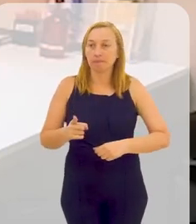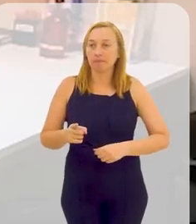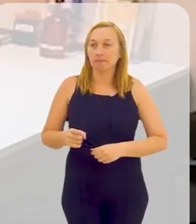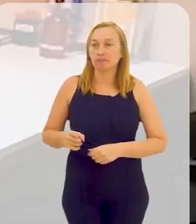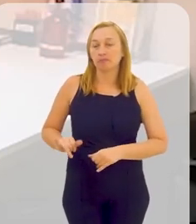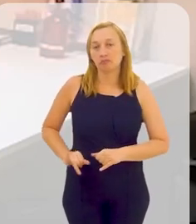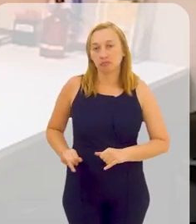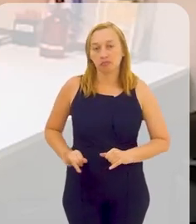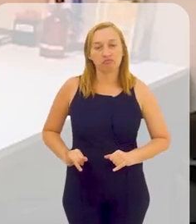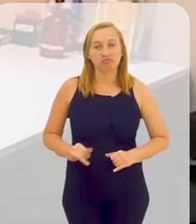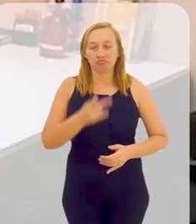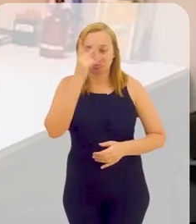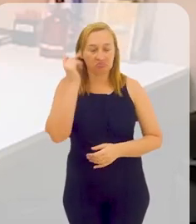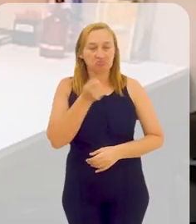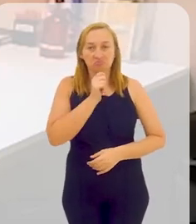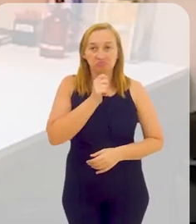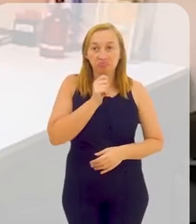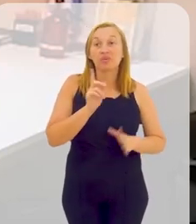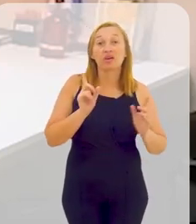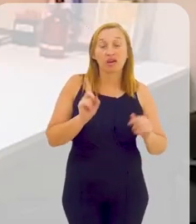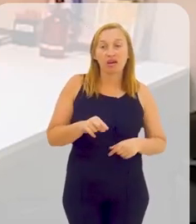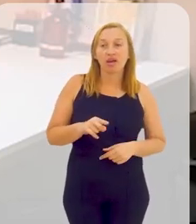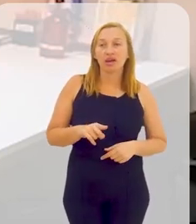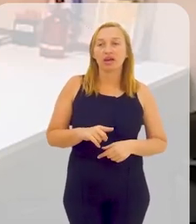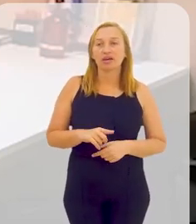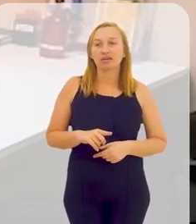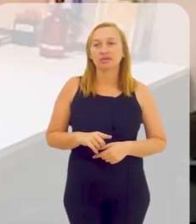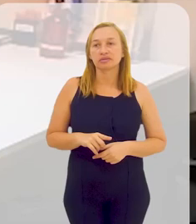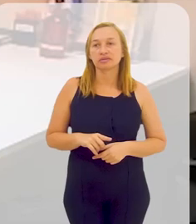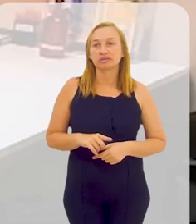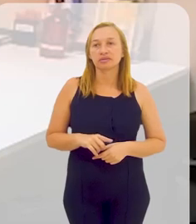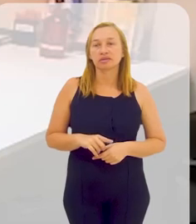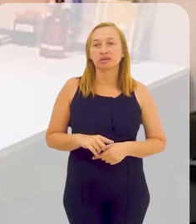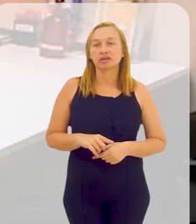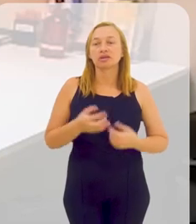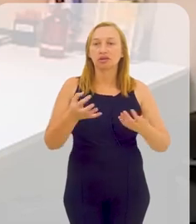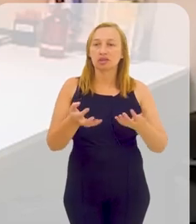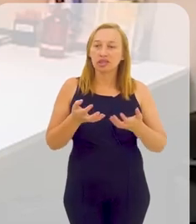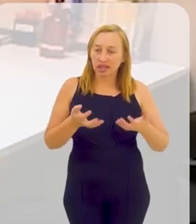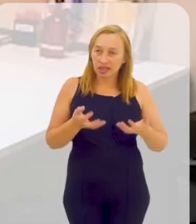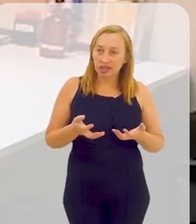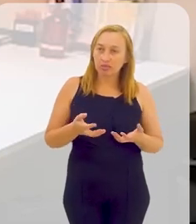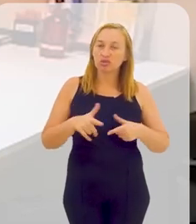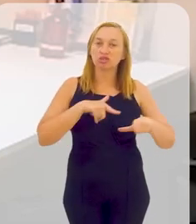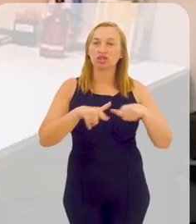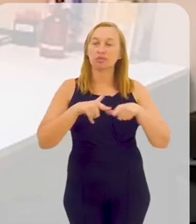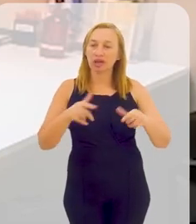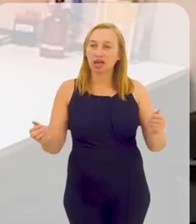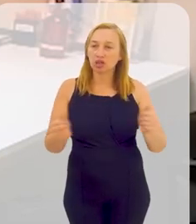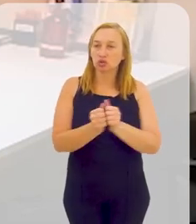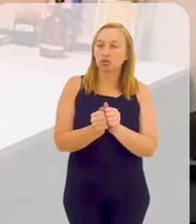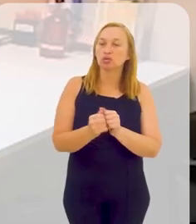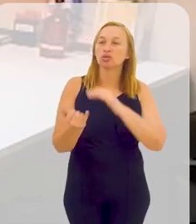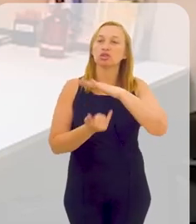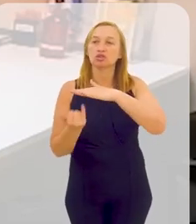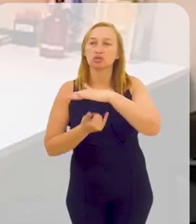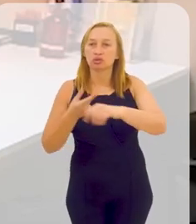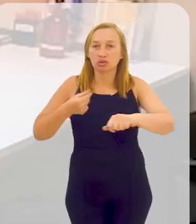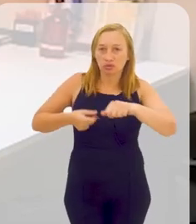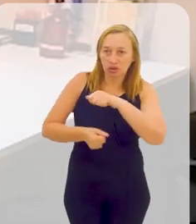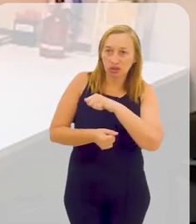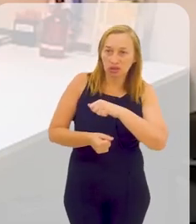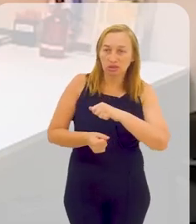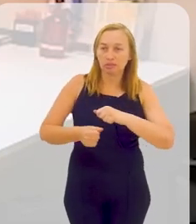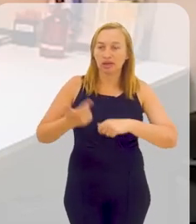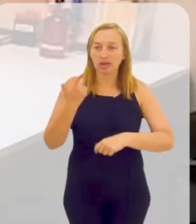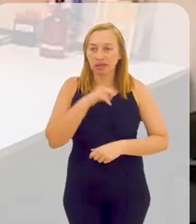que aí não pesa no bolso de ninguém né Então essa é a mágica que a gente tá fazendo Tá trabalhando ali junto com as instituições